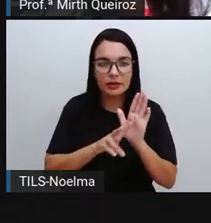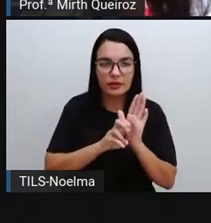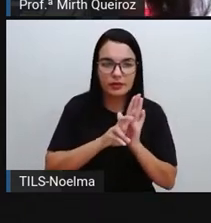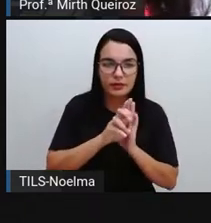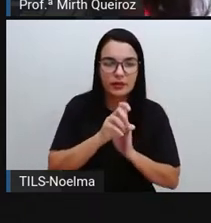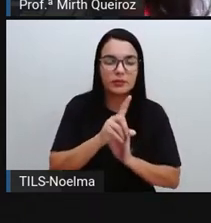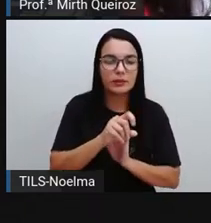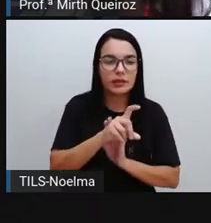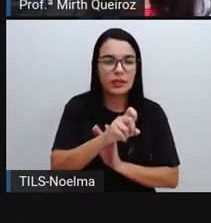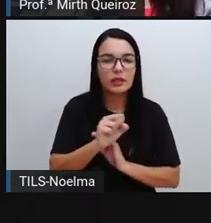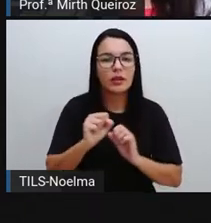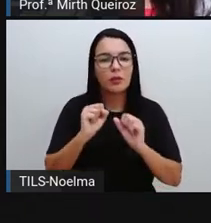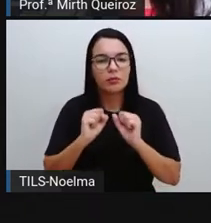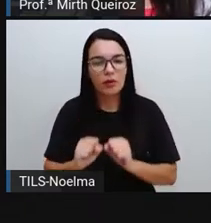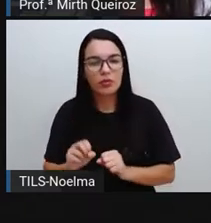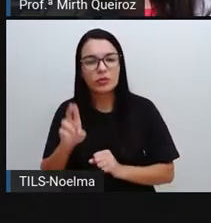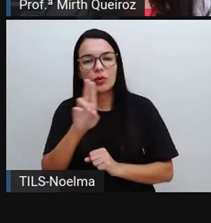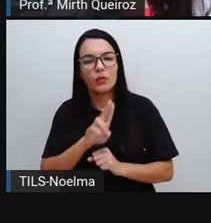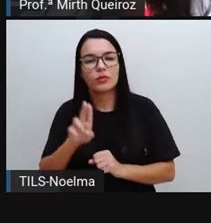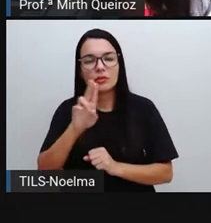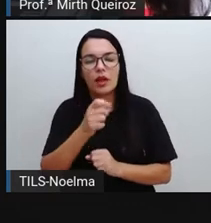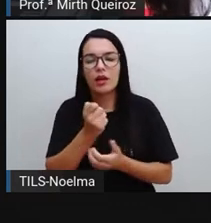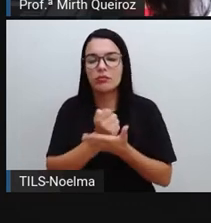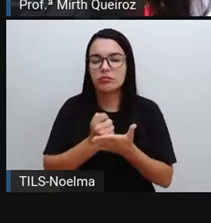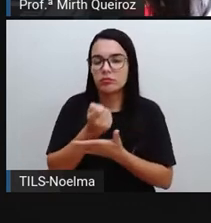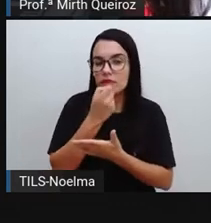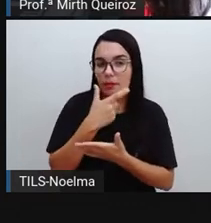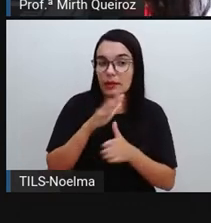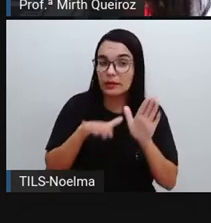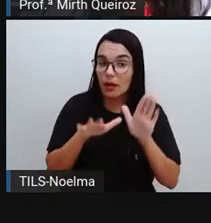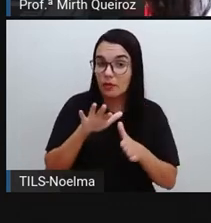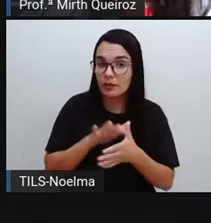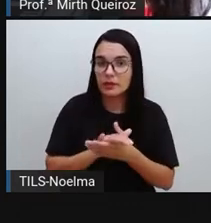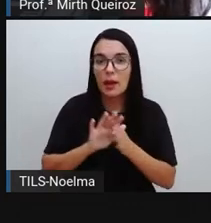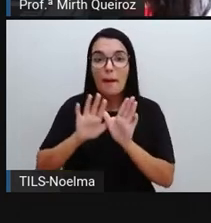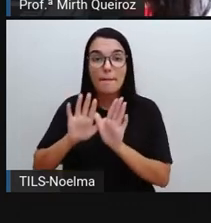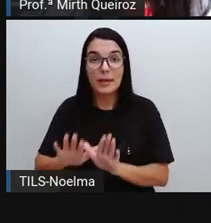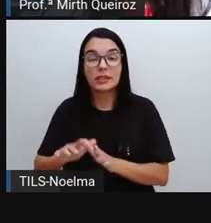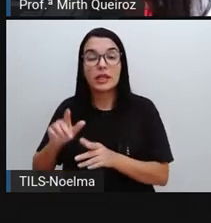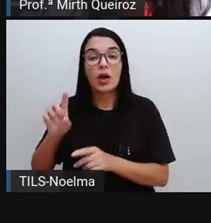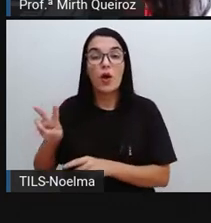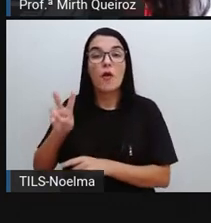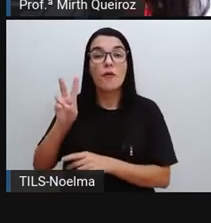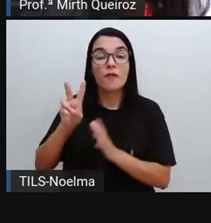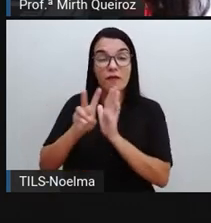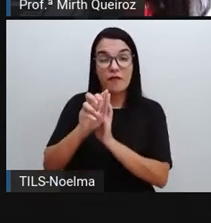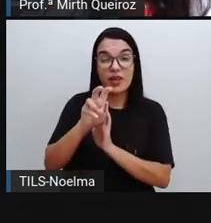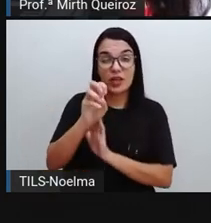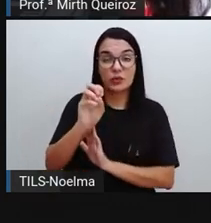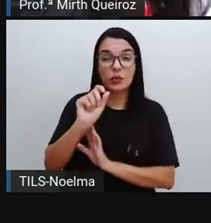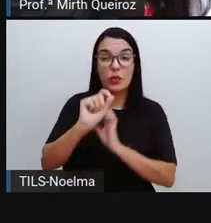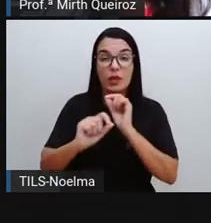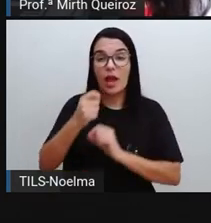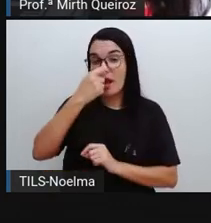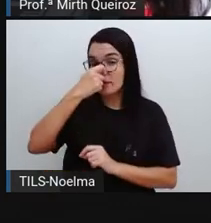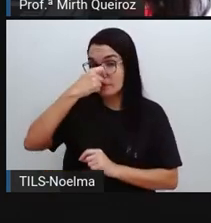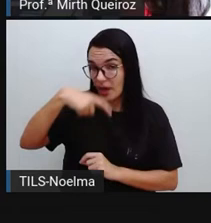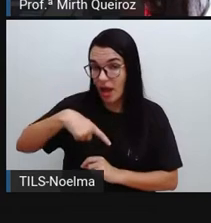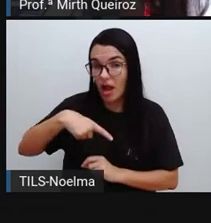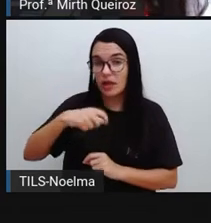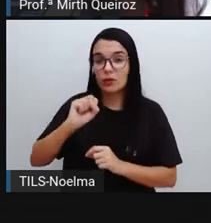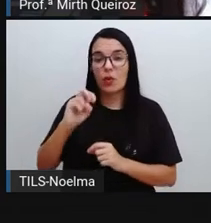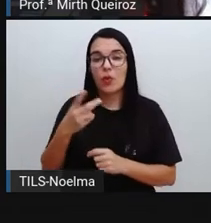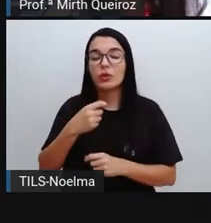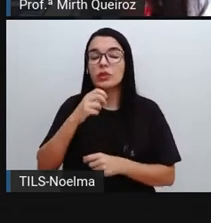bactérias, talvez a gente utilize aí os antibióticos. E já as doenças causadas por vírus, que é o caso de resfriado